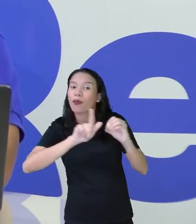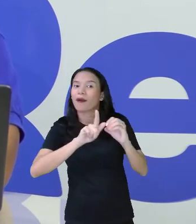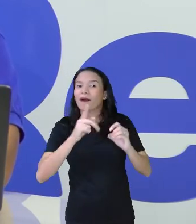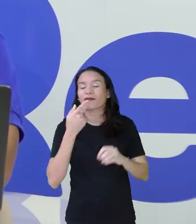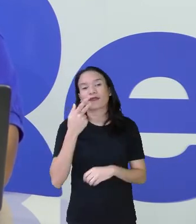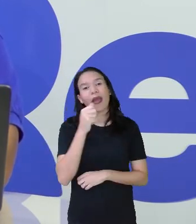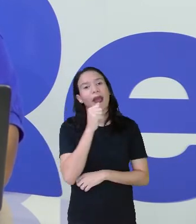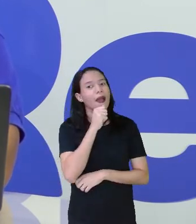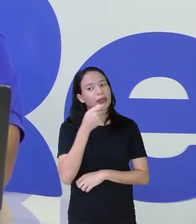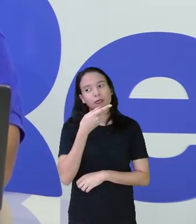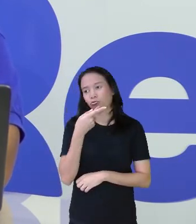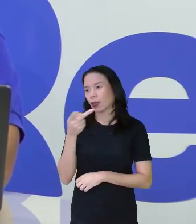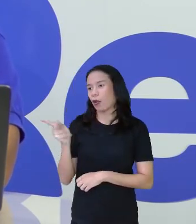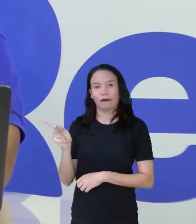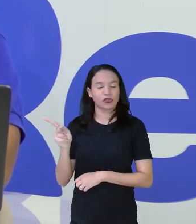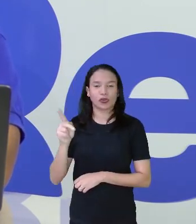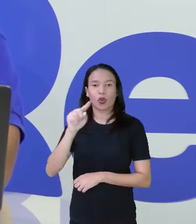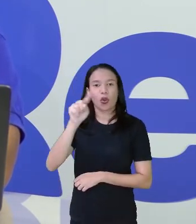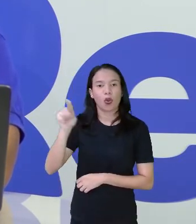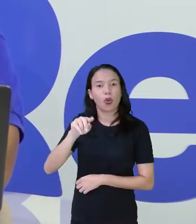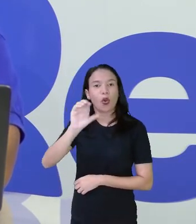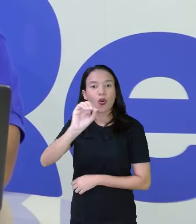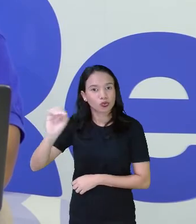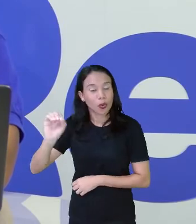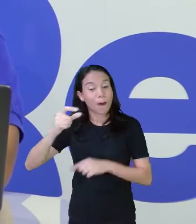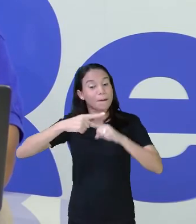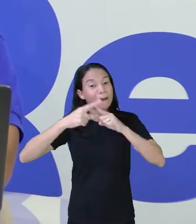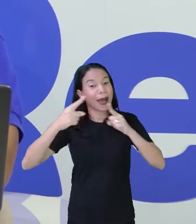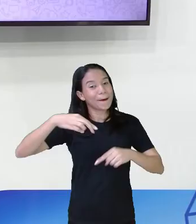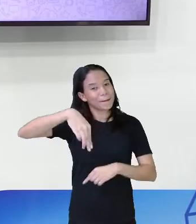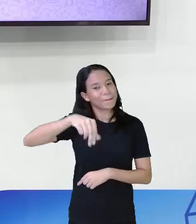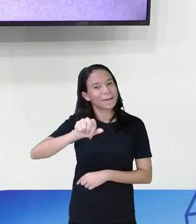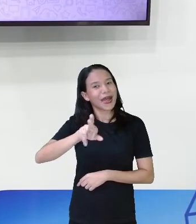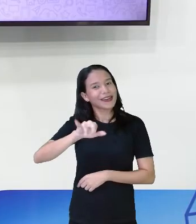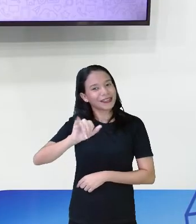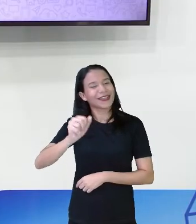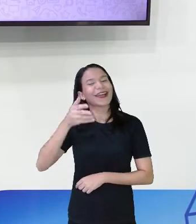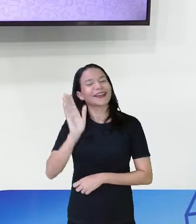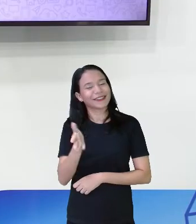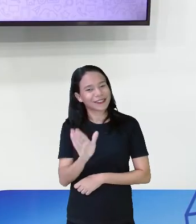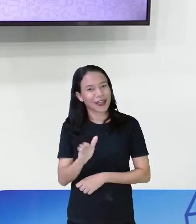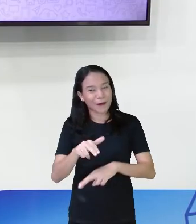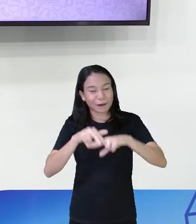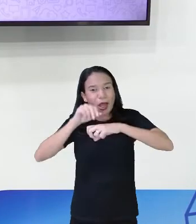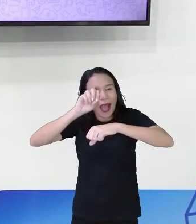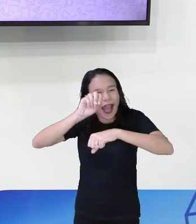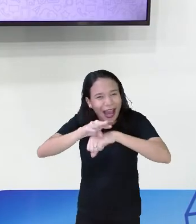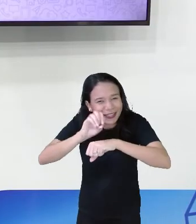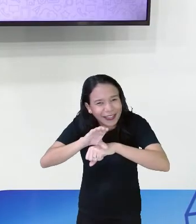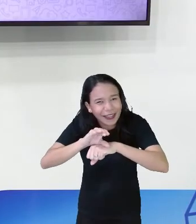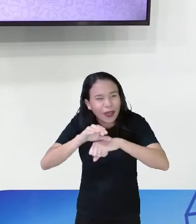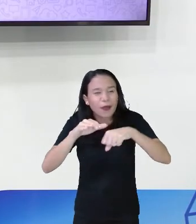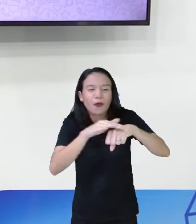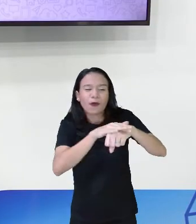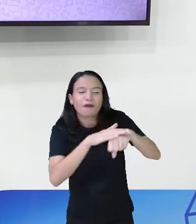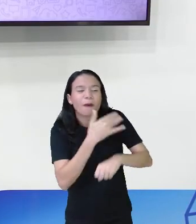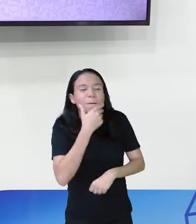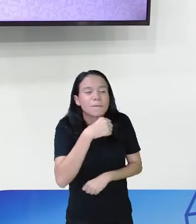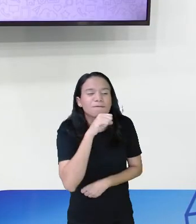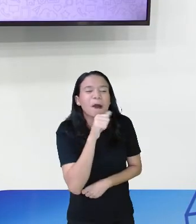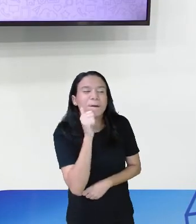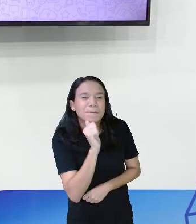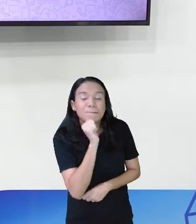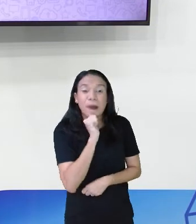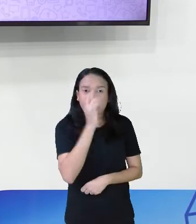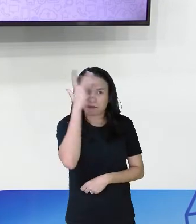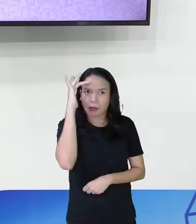foi ainda no zoológico. Agora, a Maria já foi. Muito bom, Maria. Fica aí a dica, Pedro. Conversa com o painho, com a mãe, com